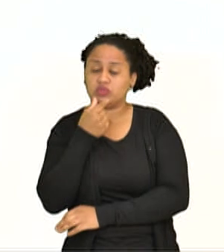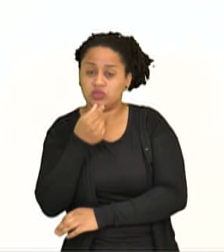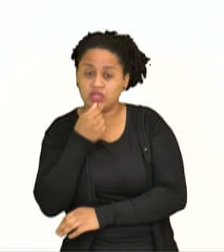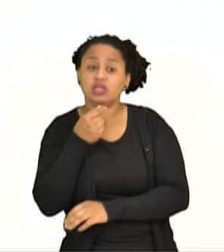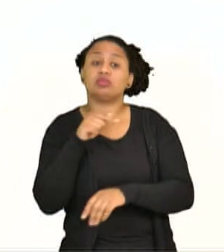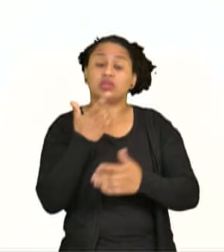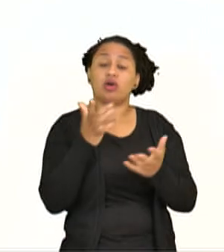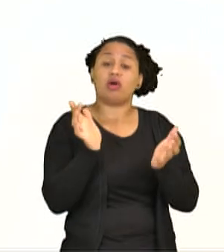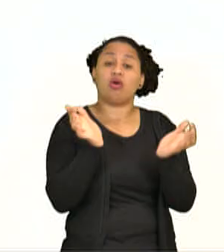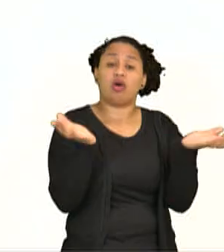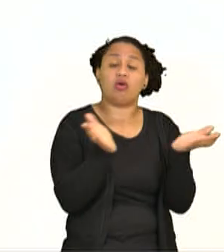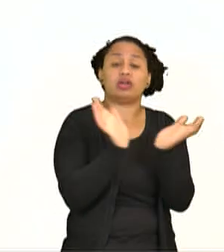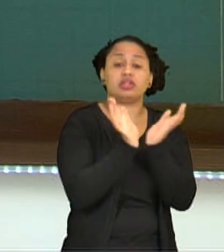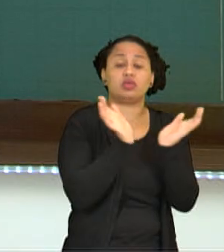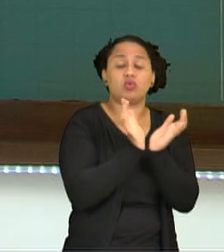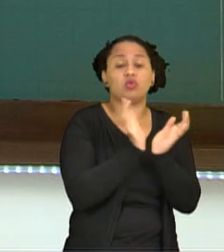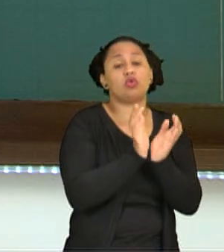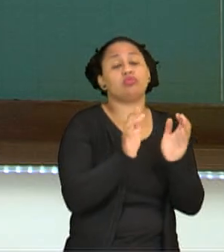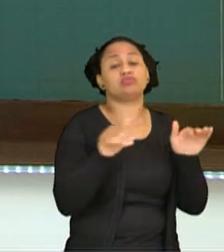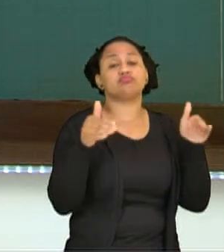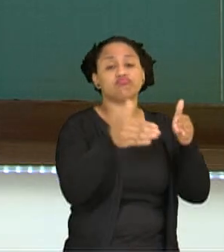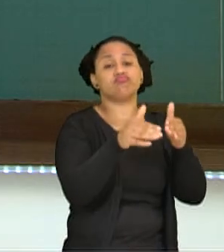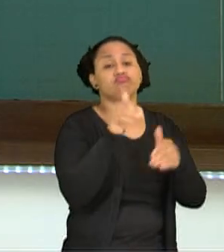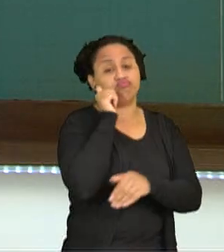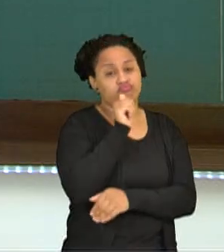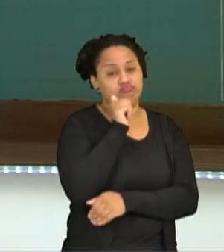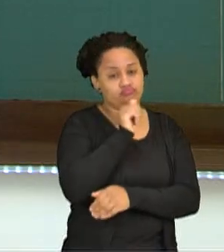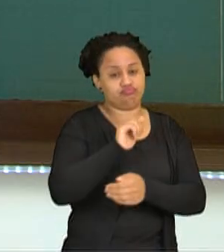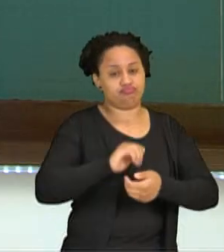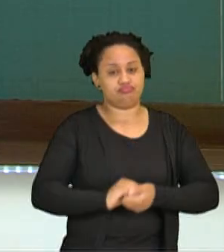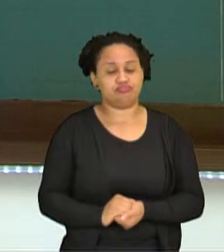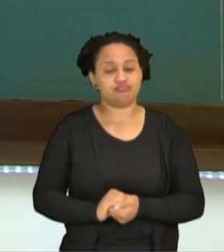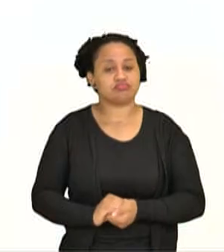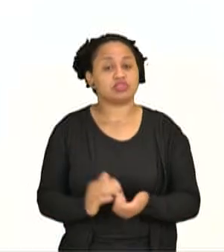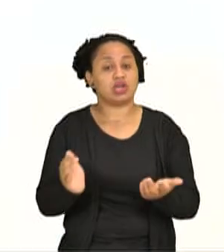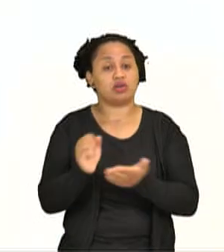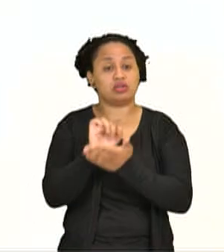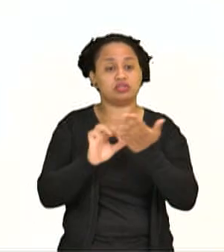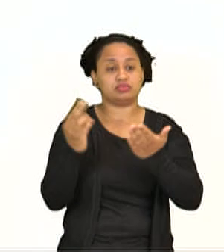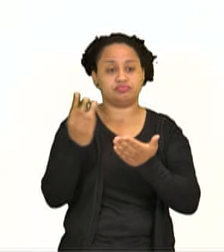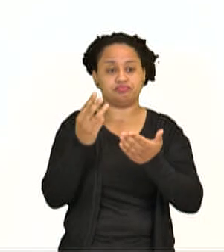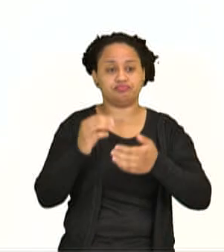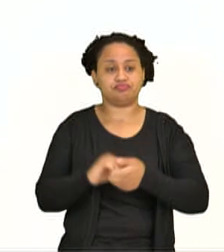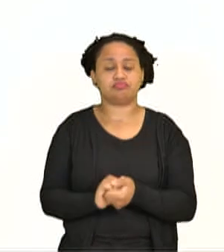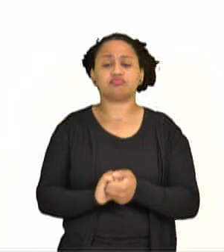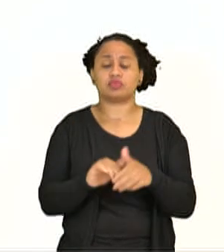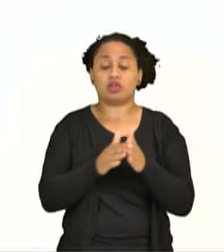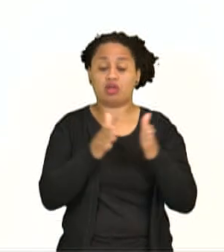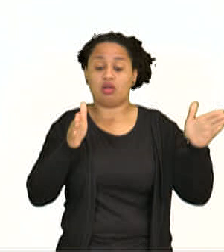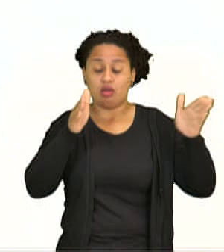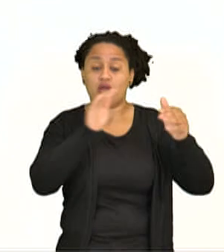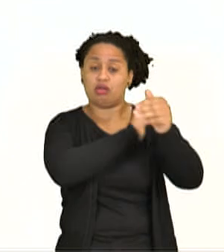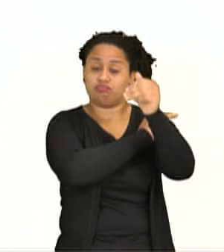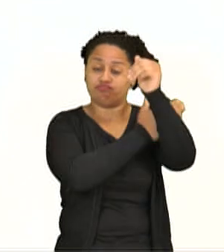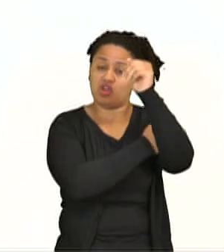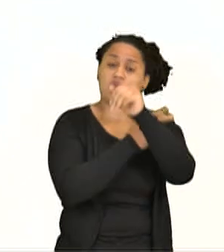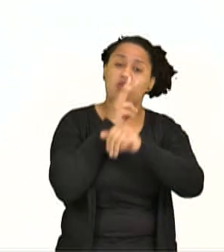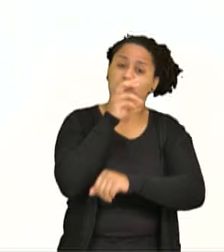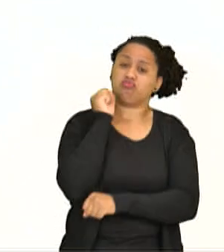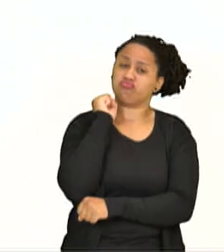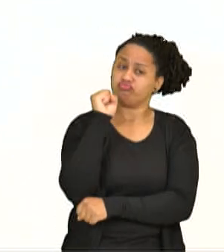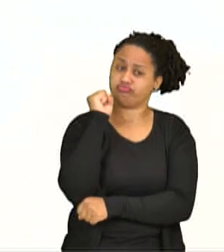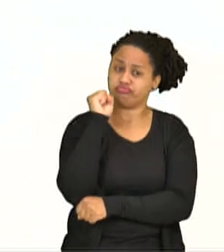fato. Vamos para a terceira atividade em relação a esse trecho? Em uma era de feminismo forte e